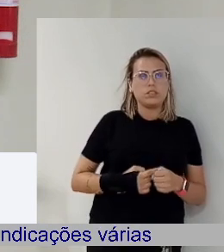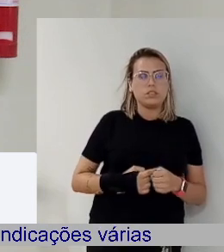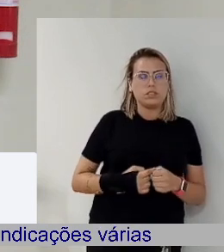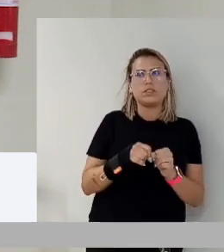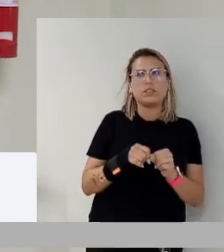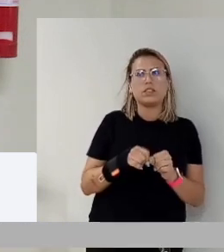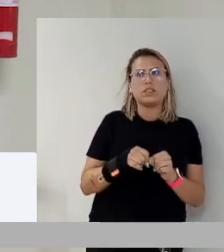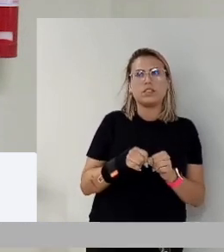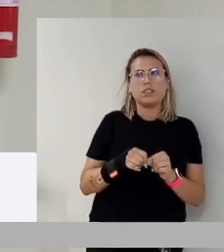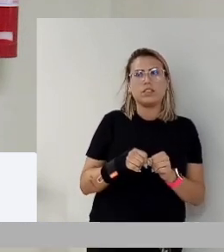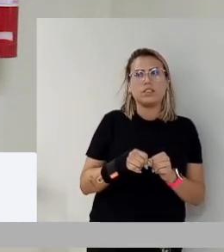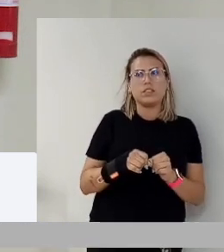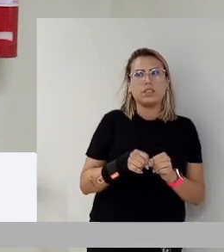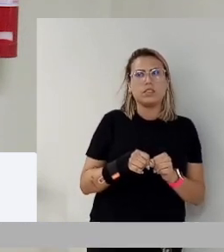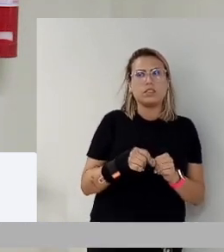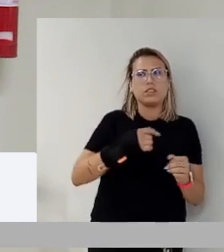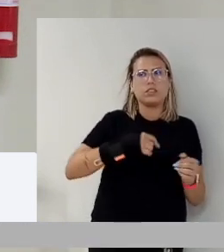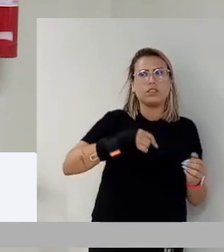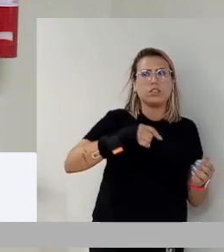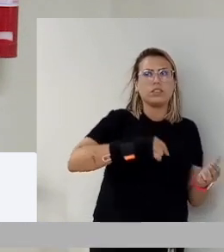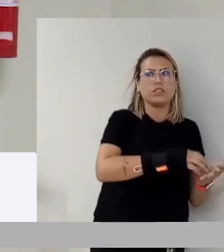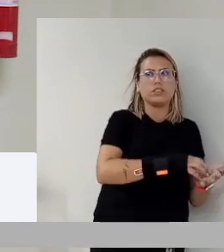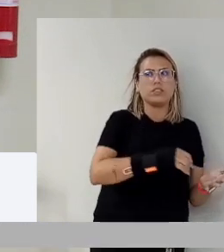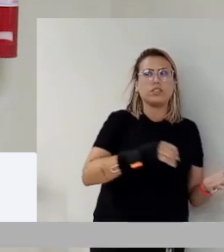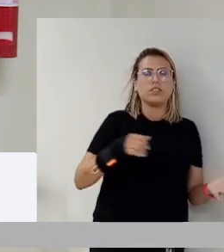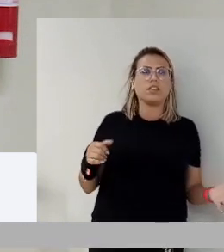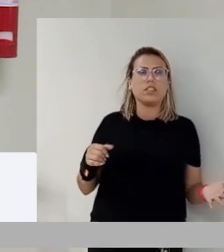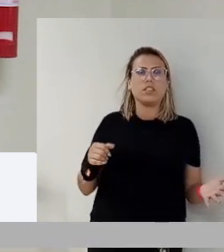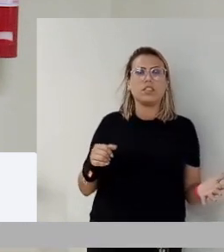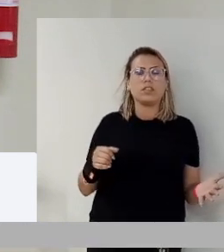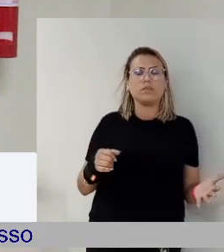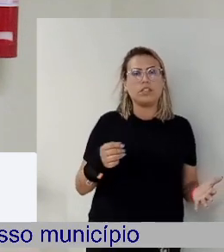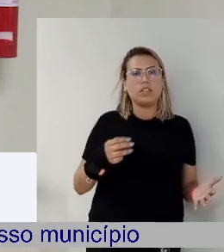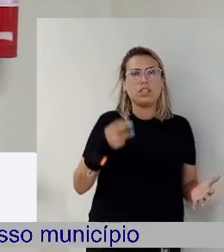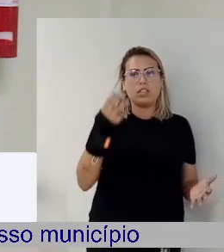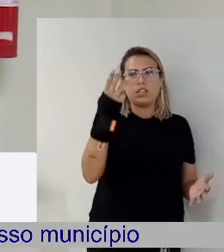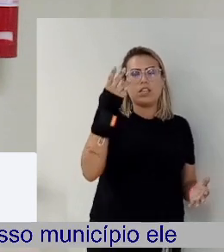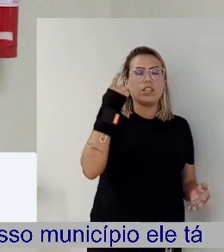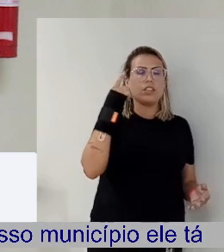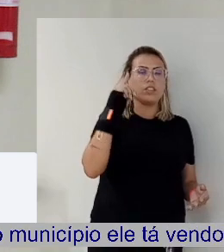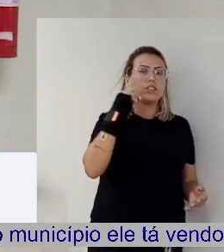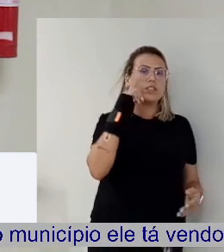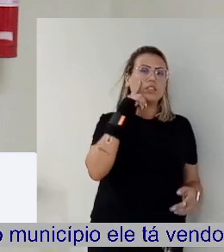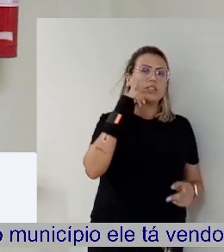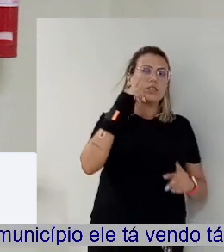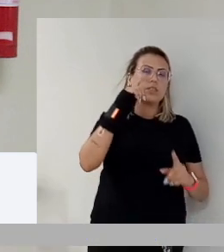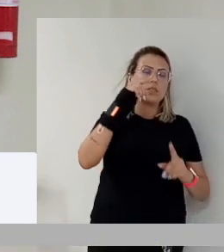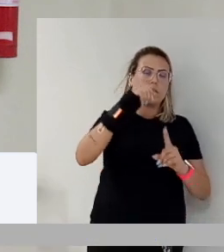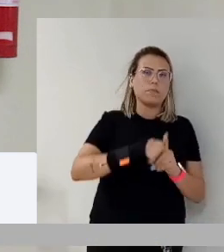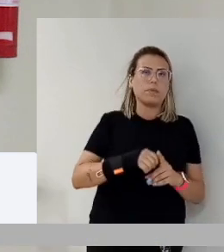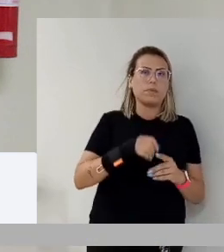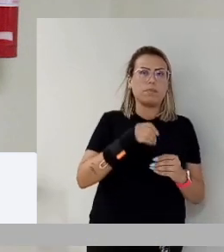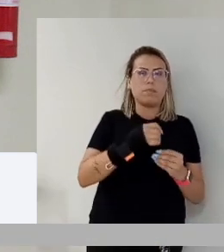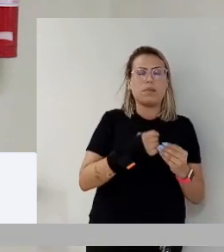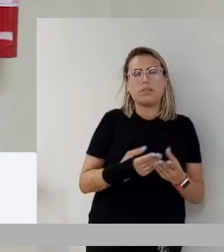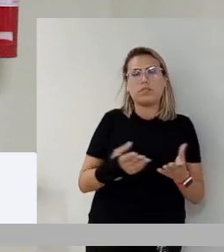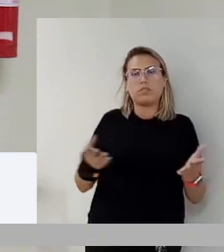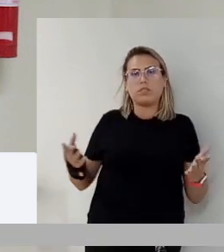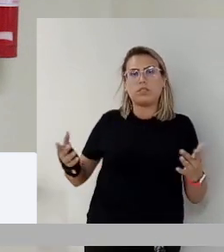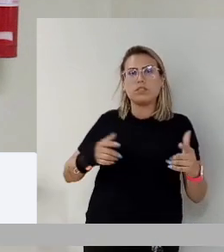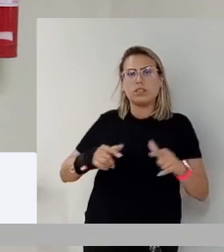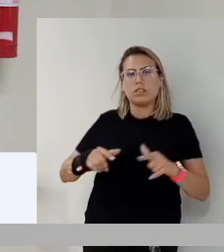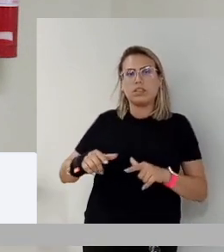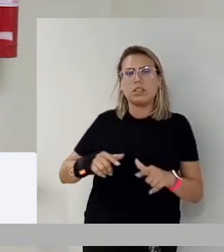né ele tira TRS dias no mês para poder prestar o serviço aqui no nosso município tabuleiro o que que ser